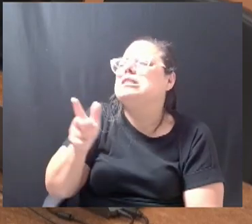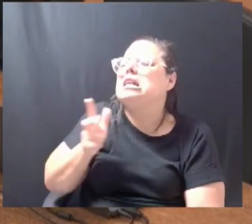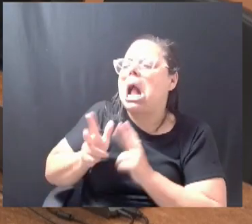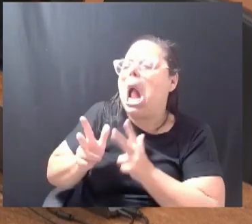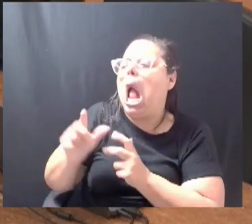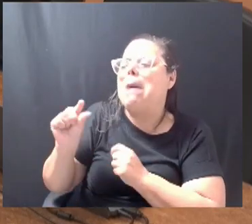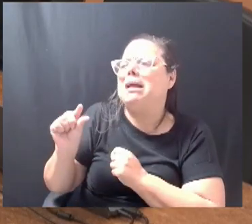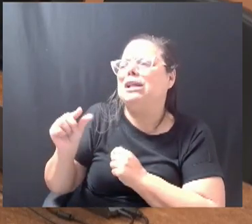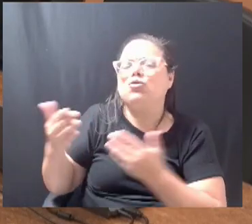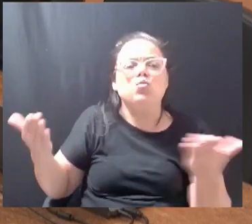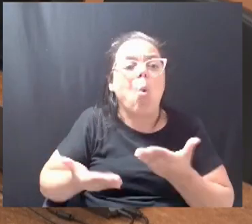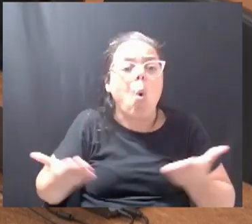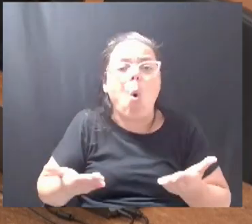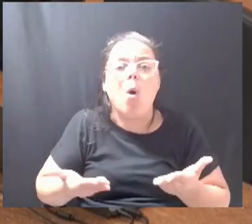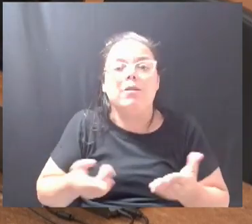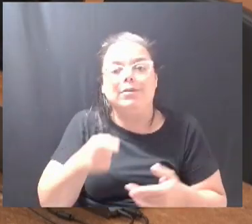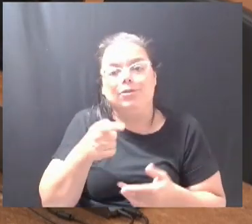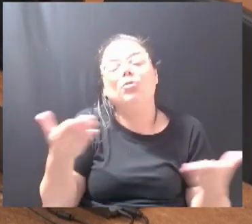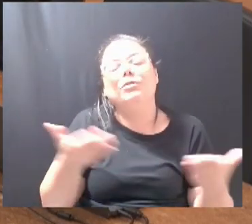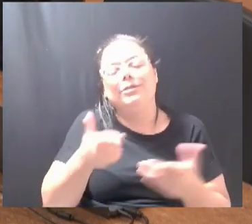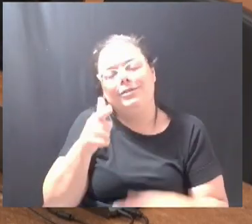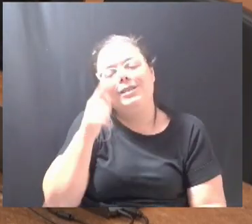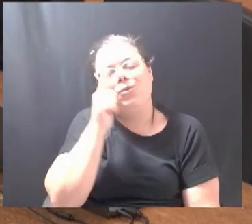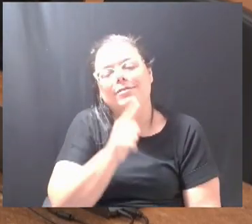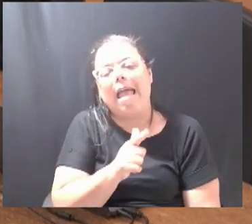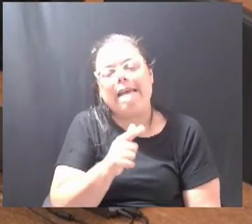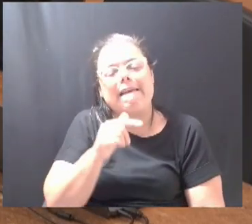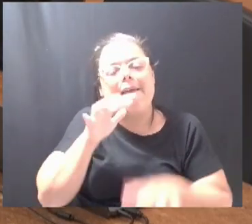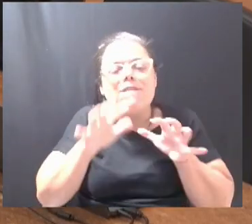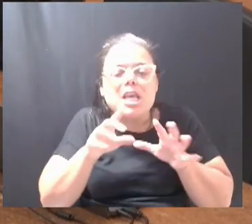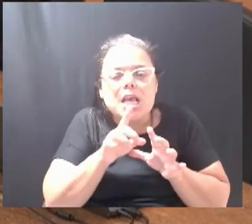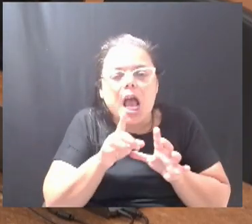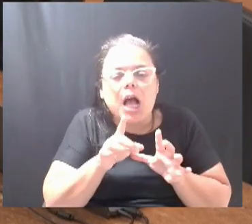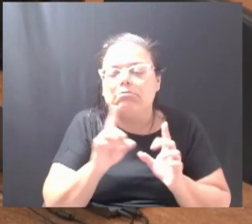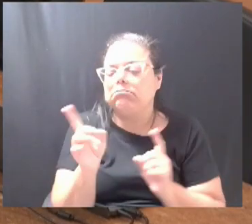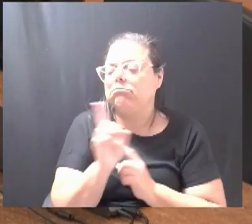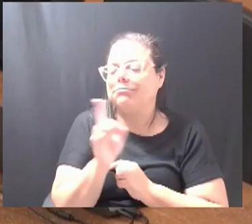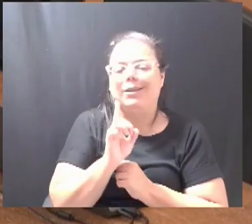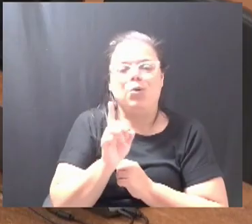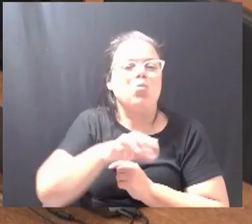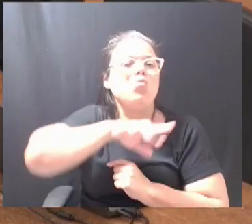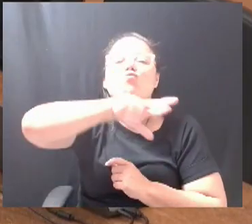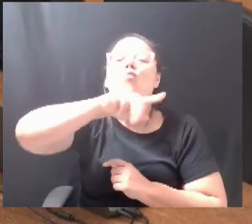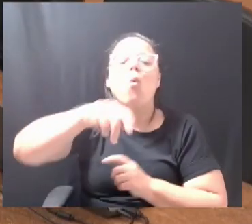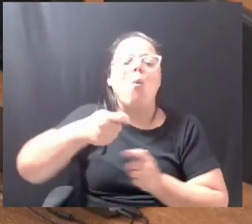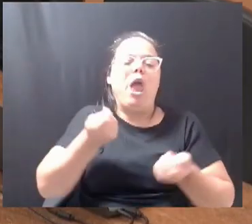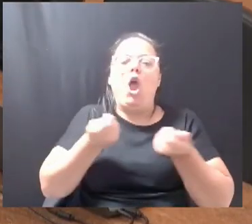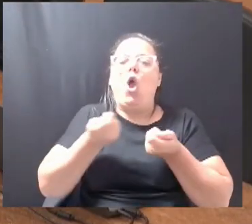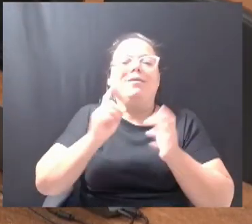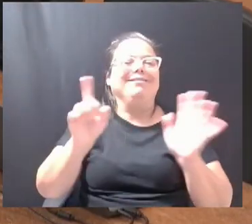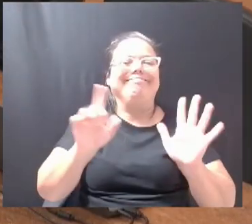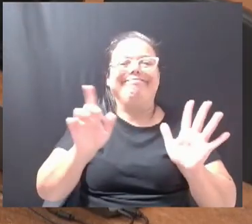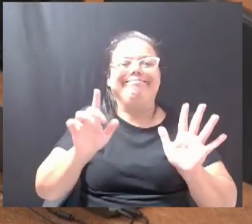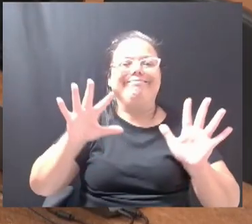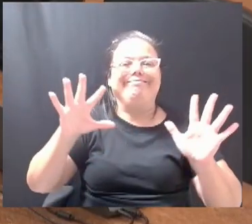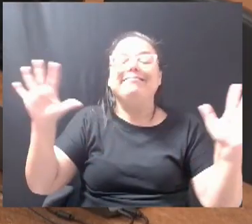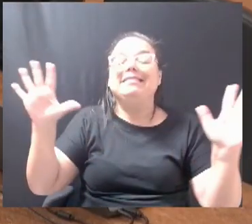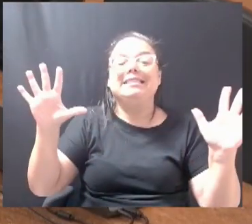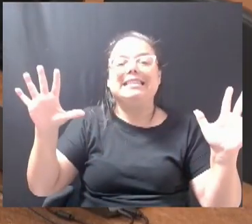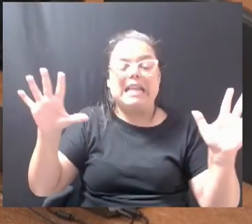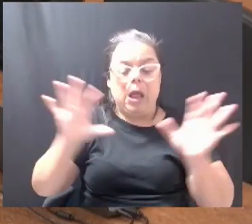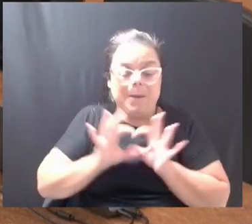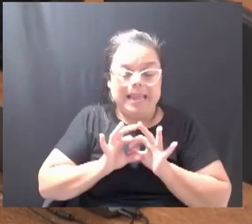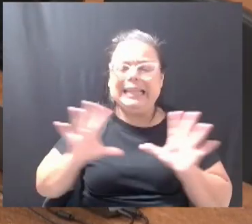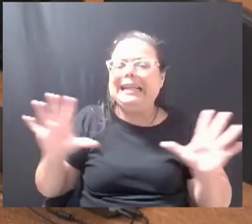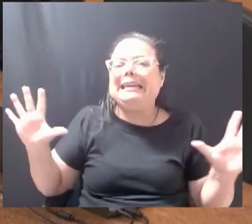sem gaguejar. Não. Não é controlável. A gagueira é involuntária. Porque se a pessoa que